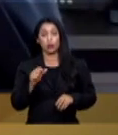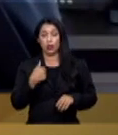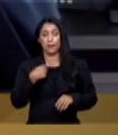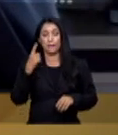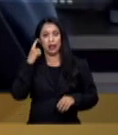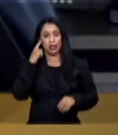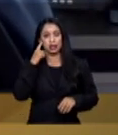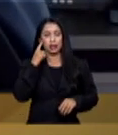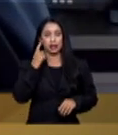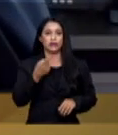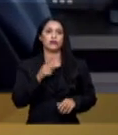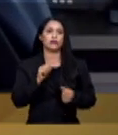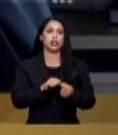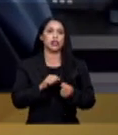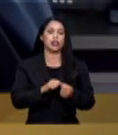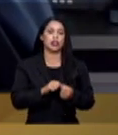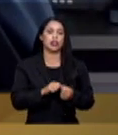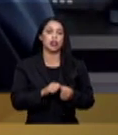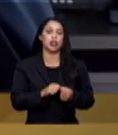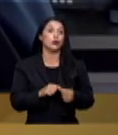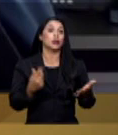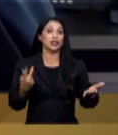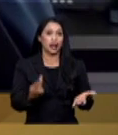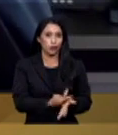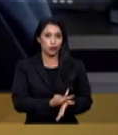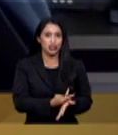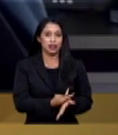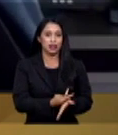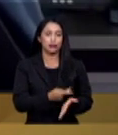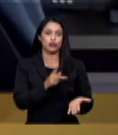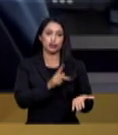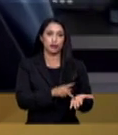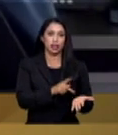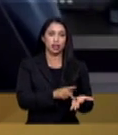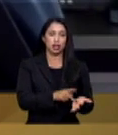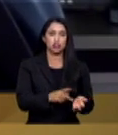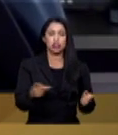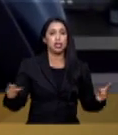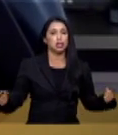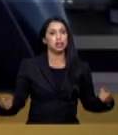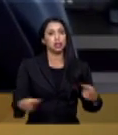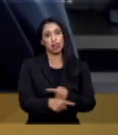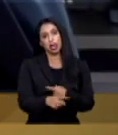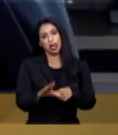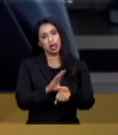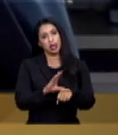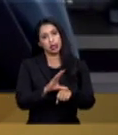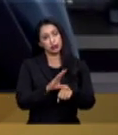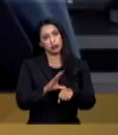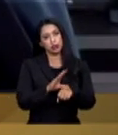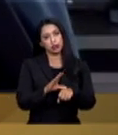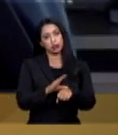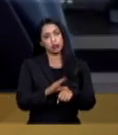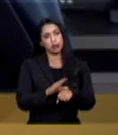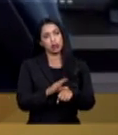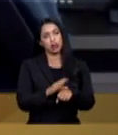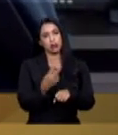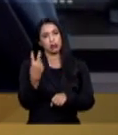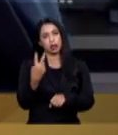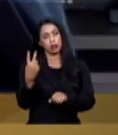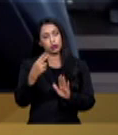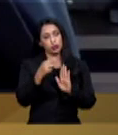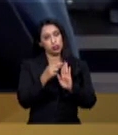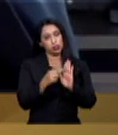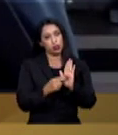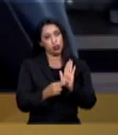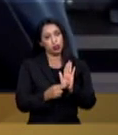se produzir um mau impacto sobre a realidade de declararmos a inconstitucionalidade dessas duas normas que